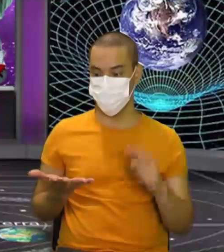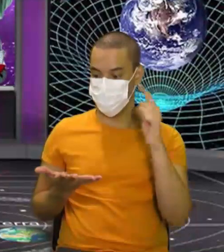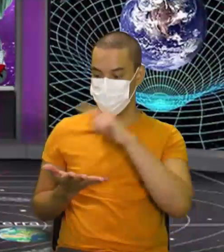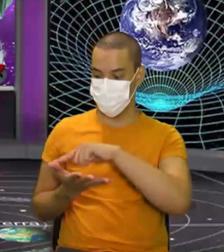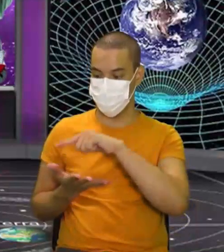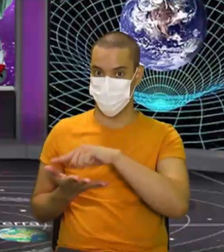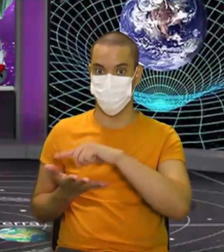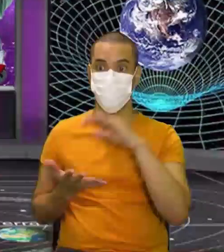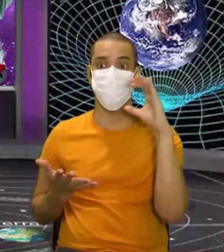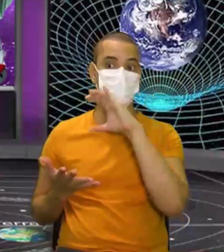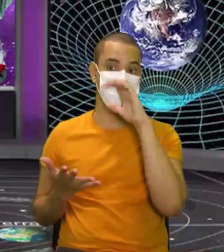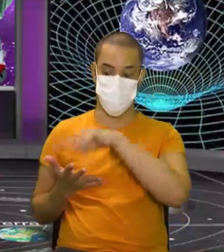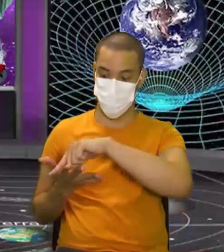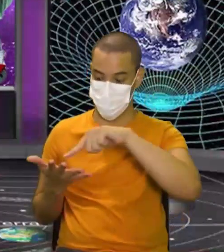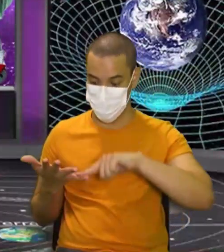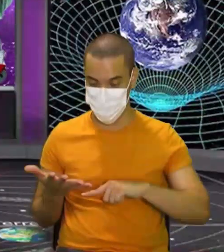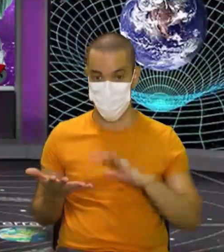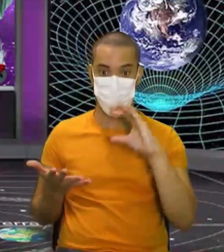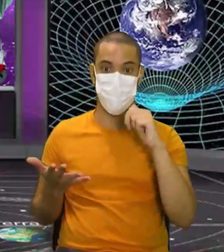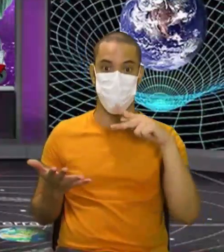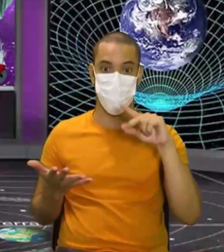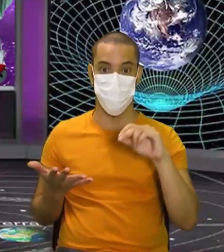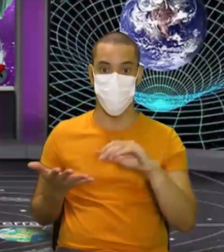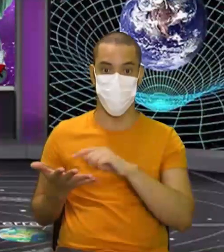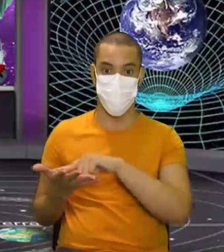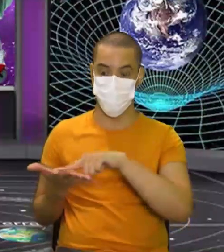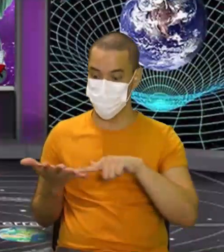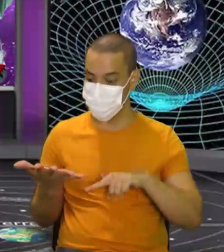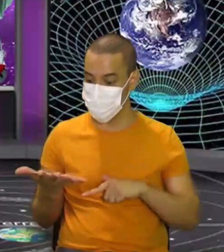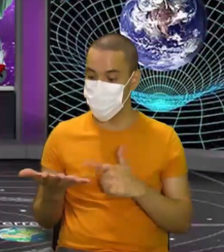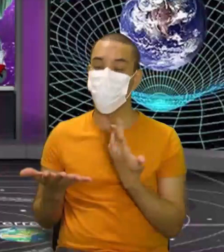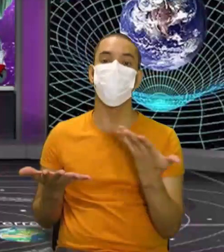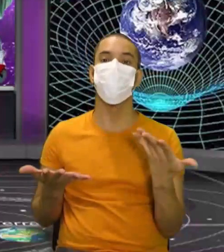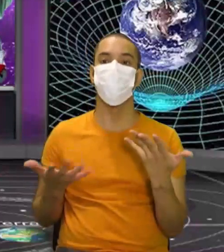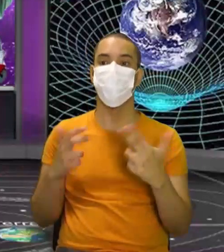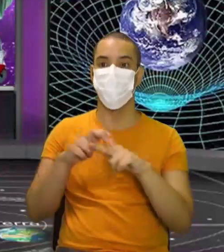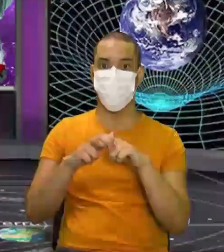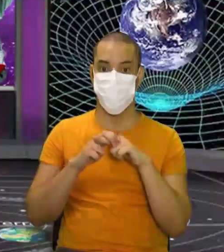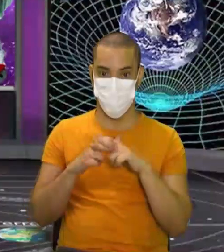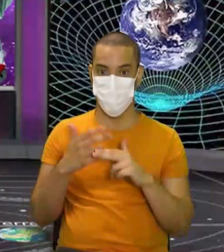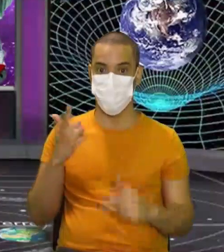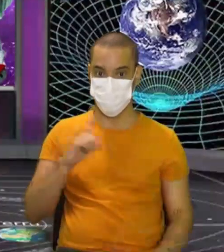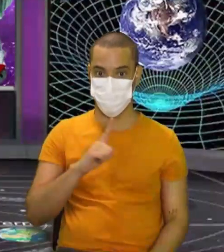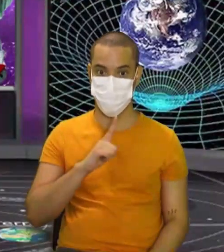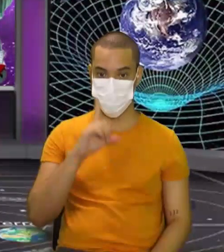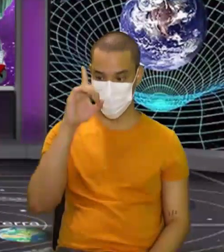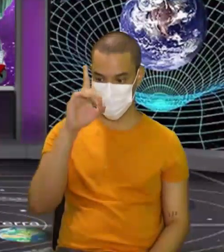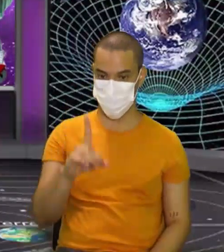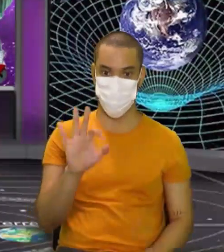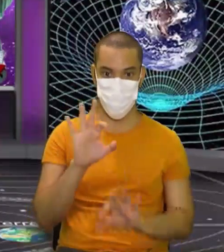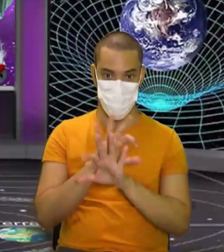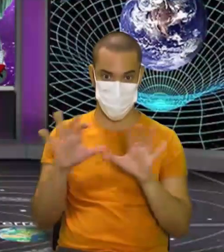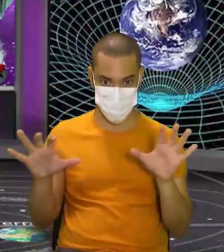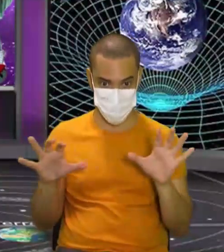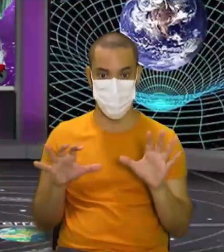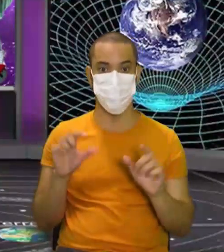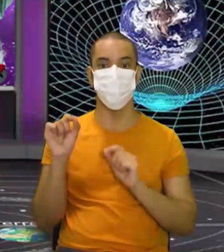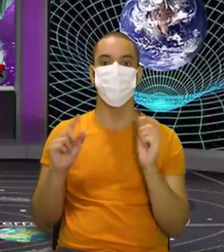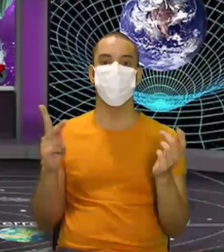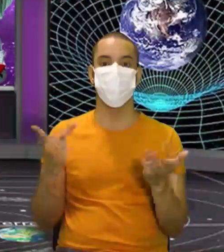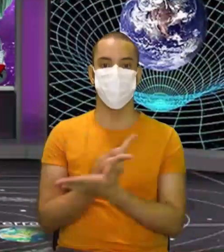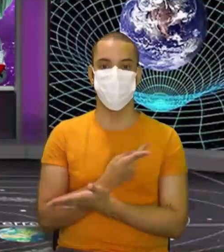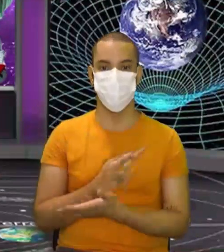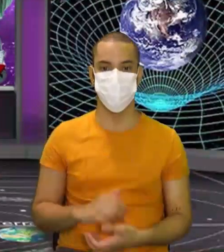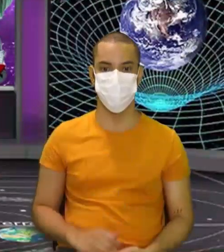a velocidade, só que você tem que abrir um pouco mais que vai ser componente. Então, se o campo está nessa direção e a velocidade aqui, o que que